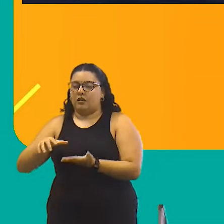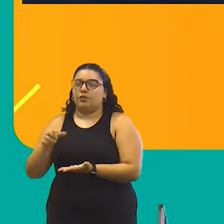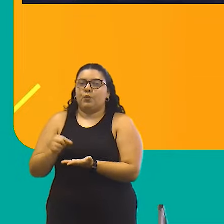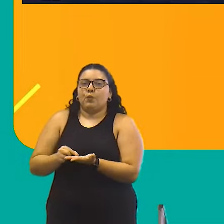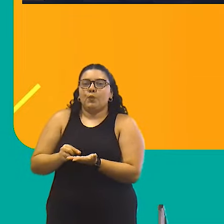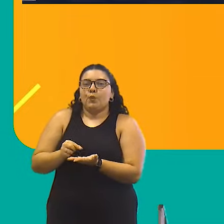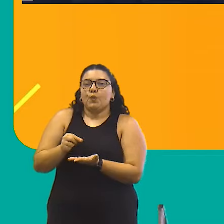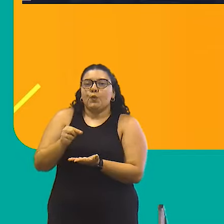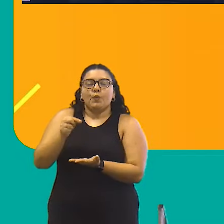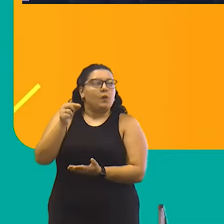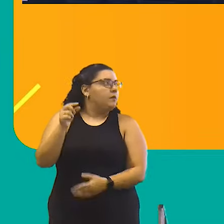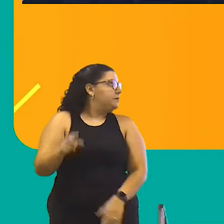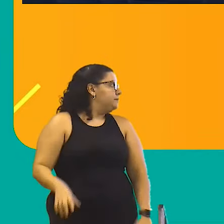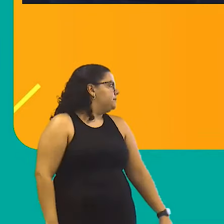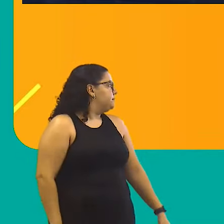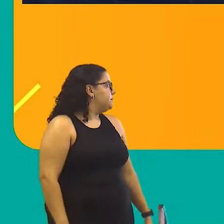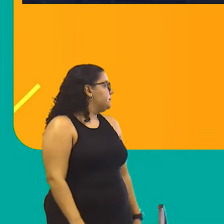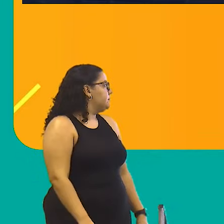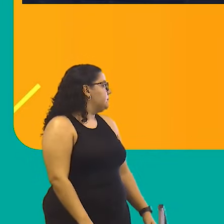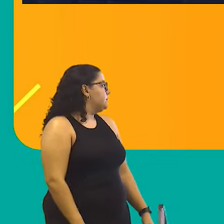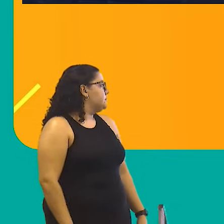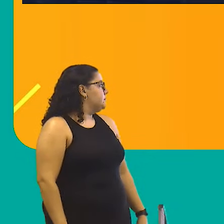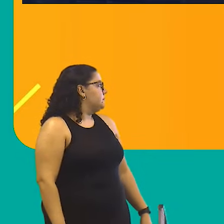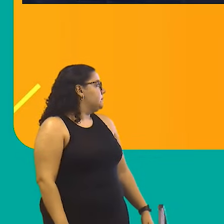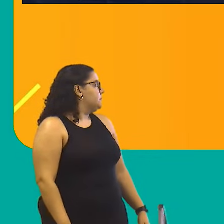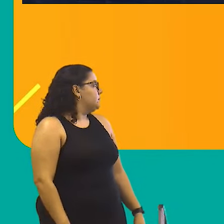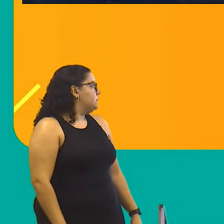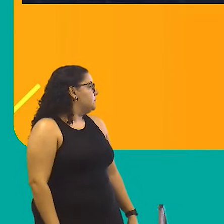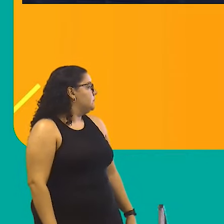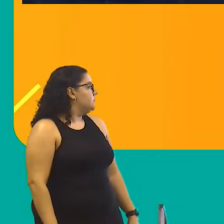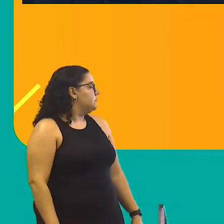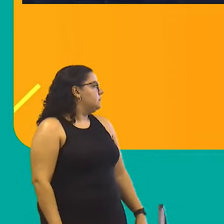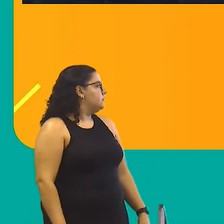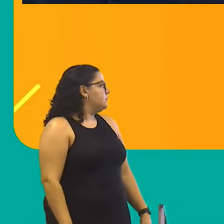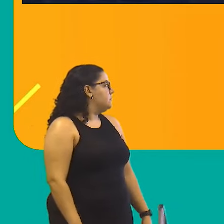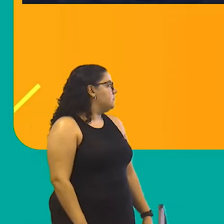ó, bem curtinho. Como fica o desenho?